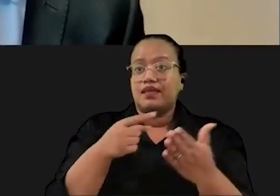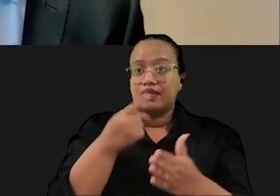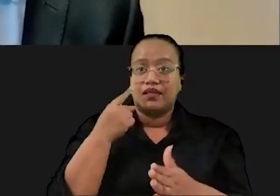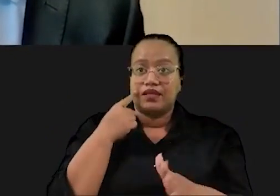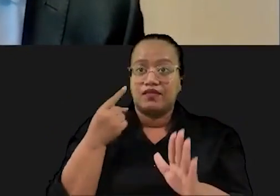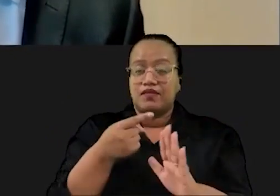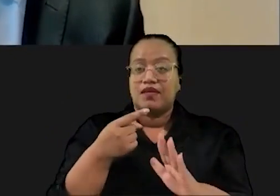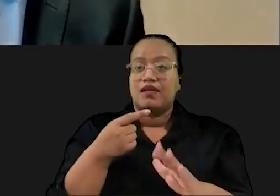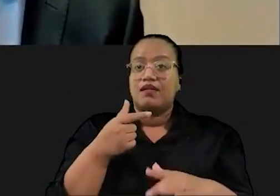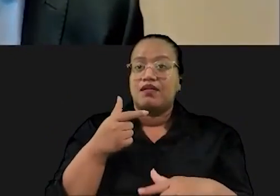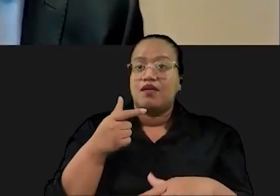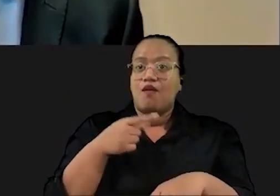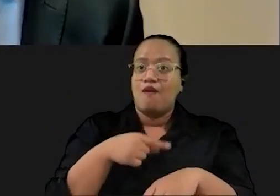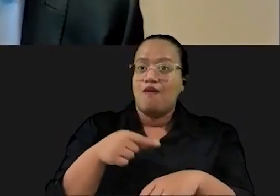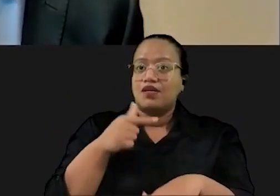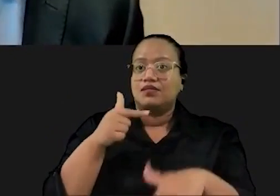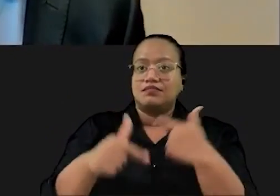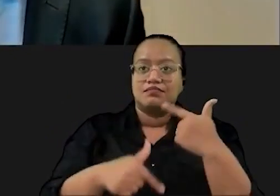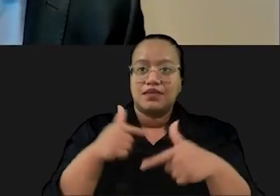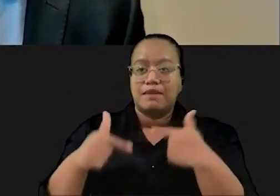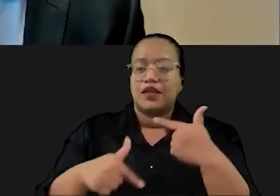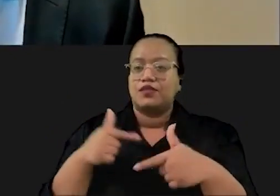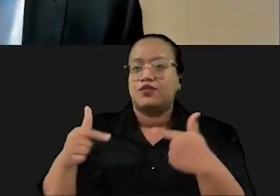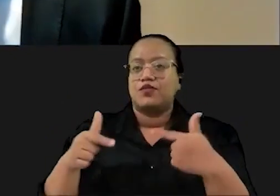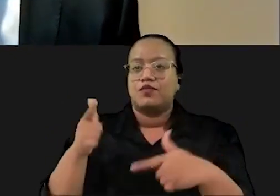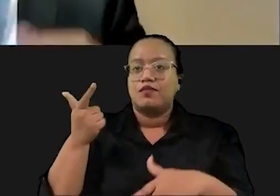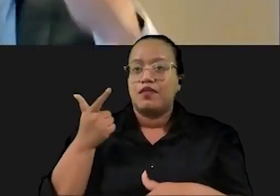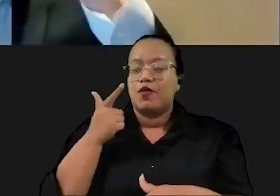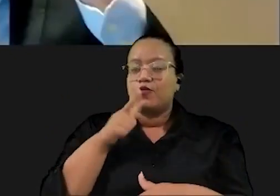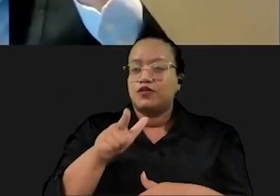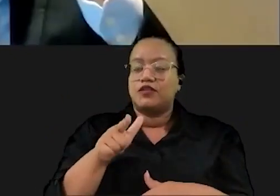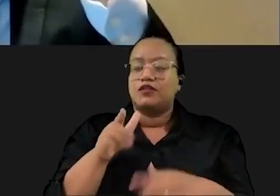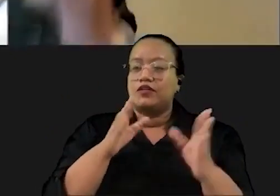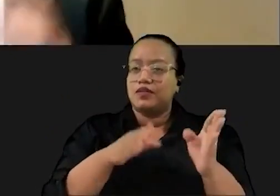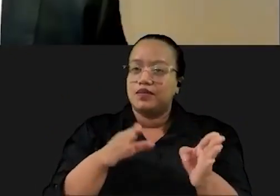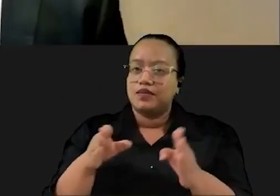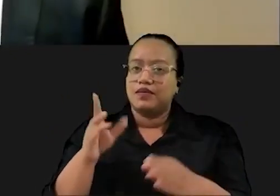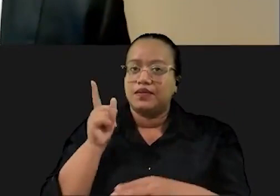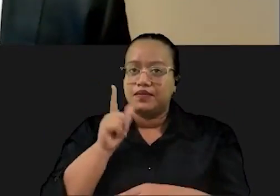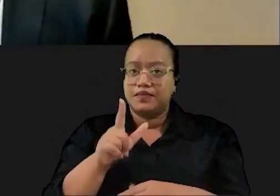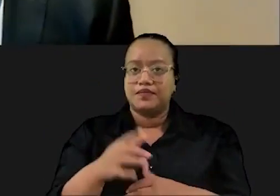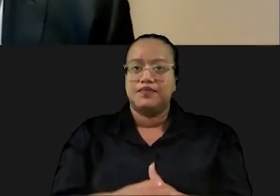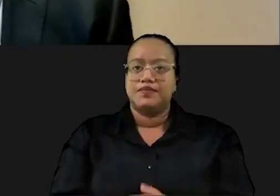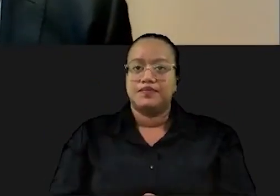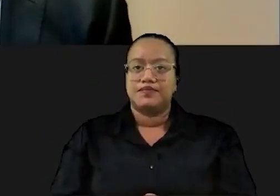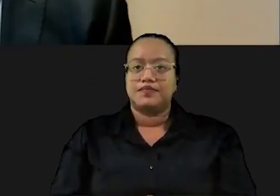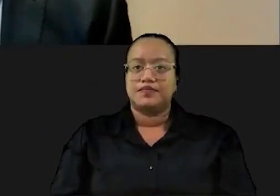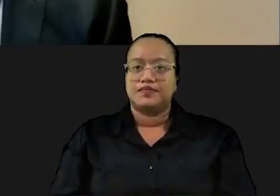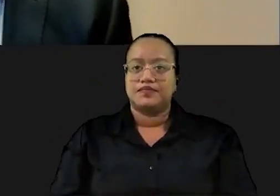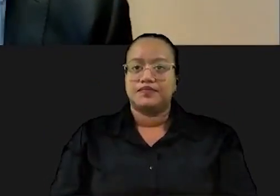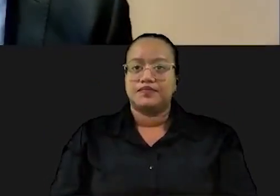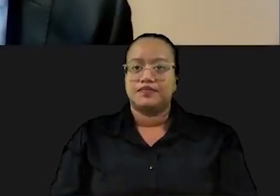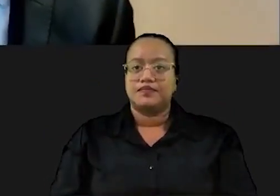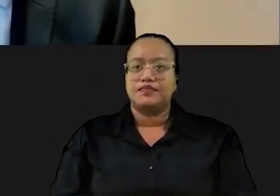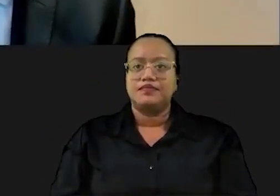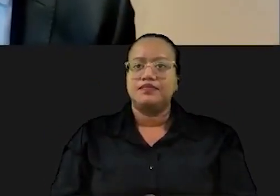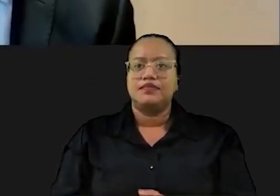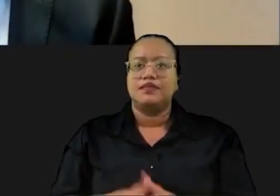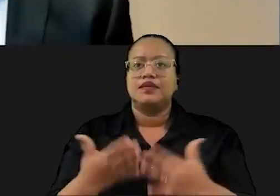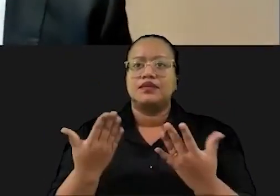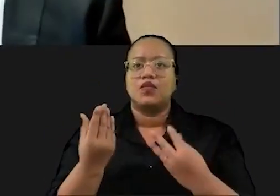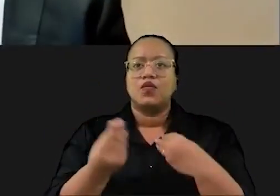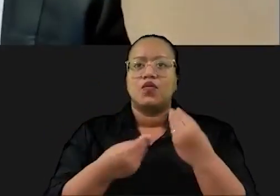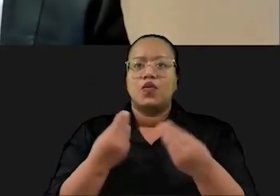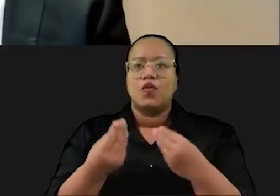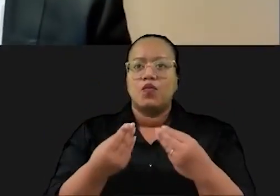trabalho para que a gente consiga pôr em funcionamento, né? E como fazer, então, para não jogar o bebê fora junto com a